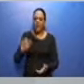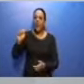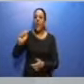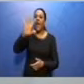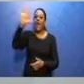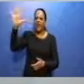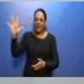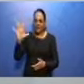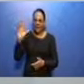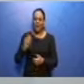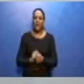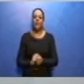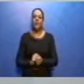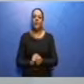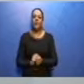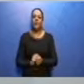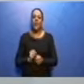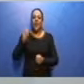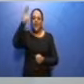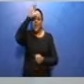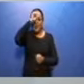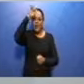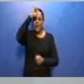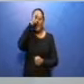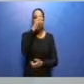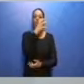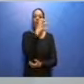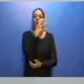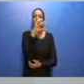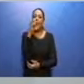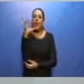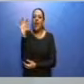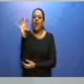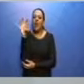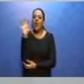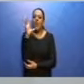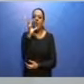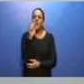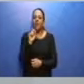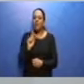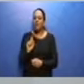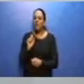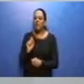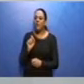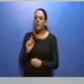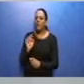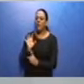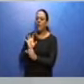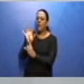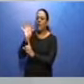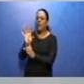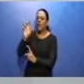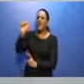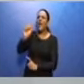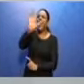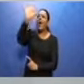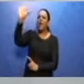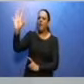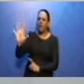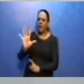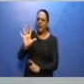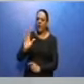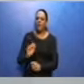fatores climáticos, né, que influenciam, que determinam aí o clima nesse continente.